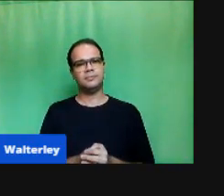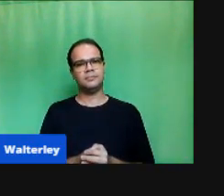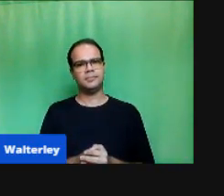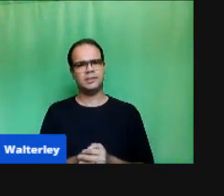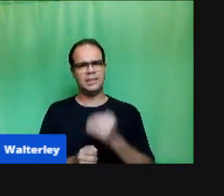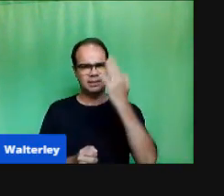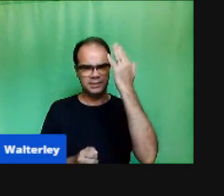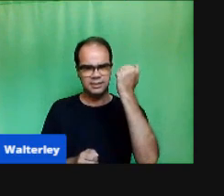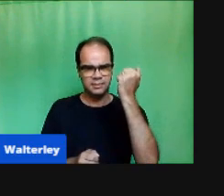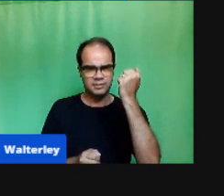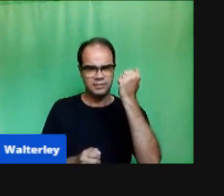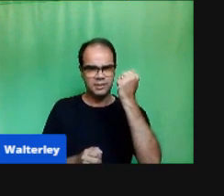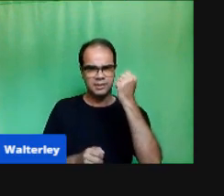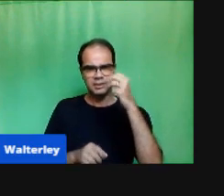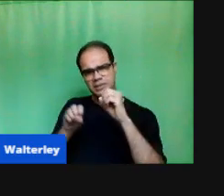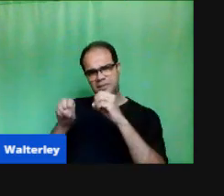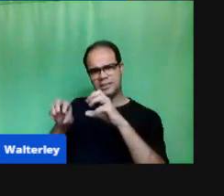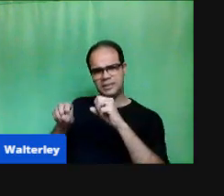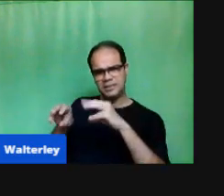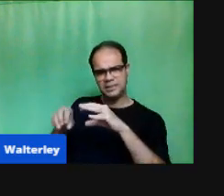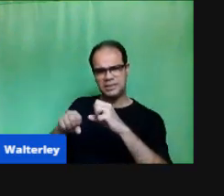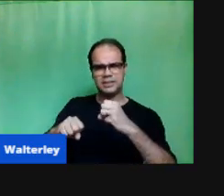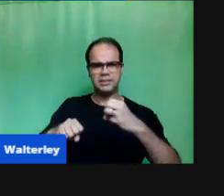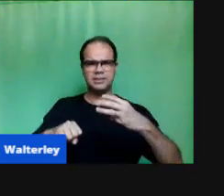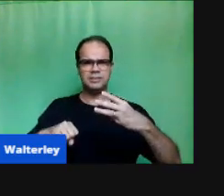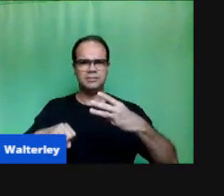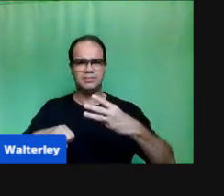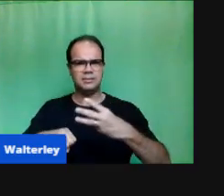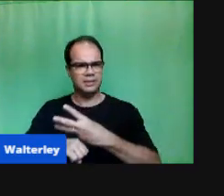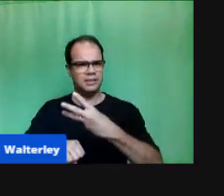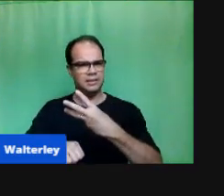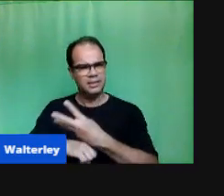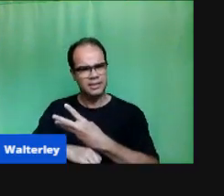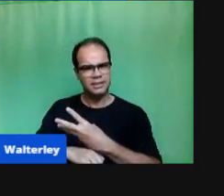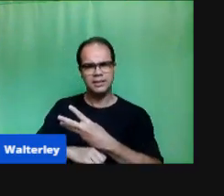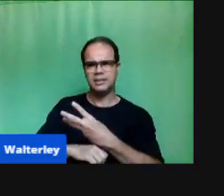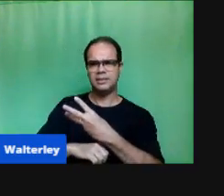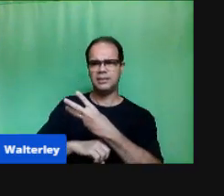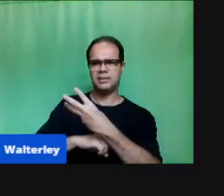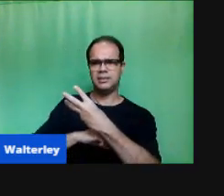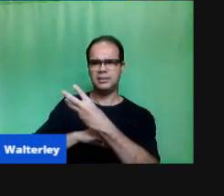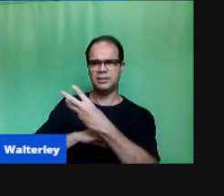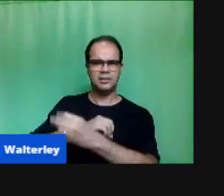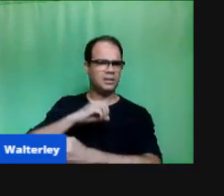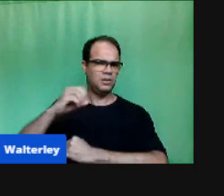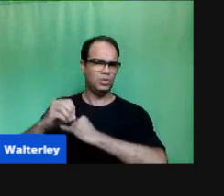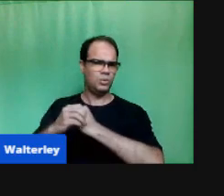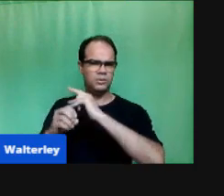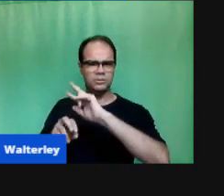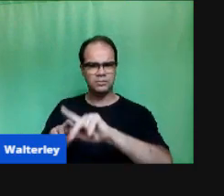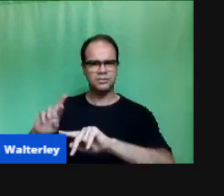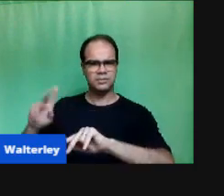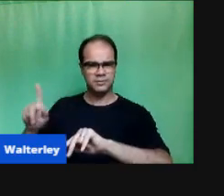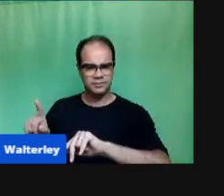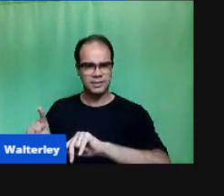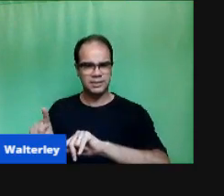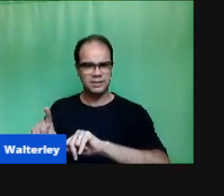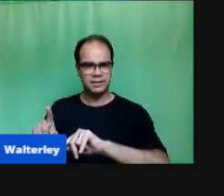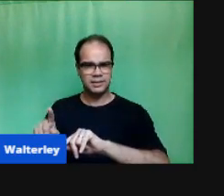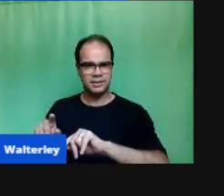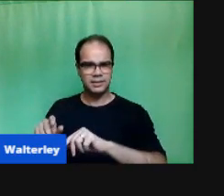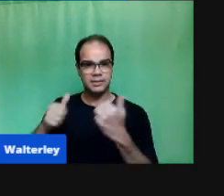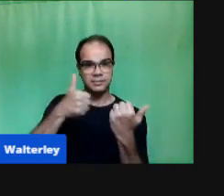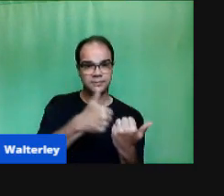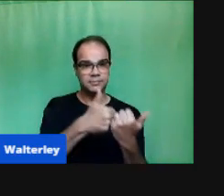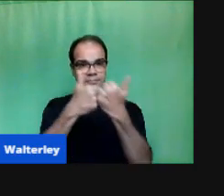substitui o presencial. O ensino remoto, ele é um suporte que nós estamos